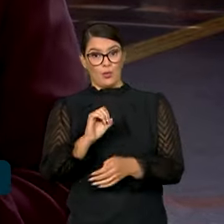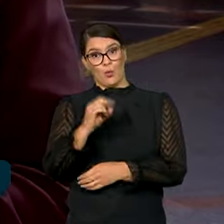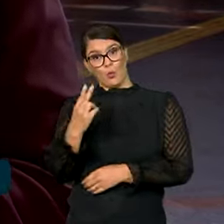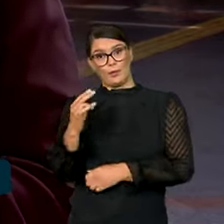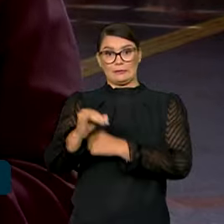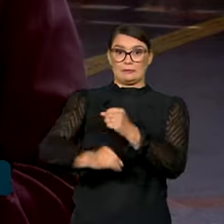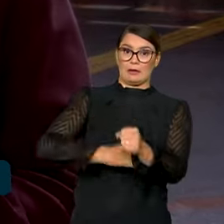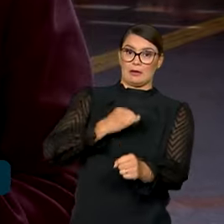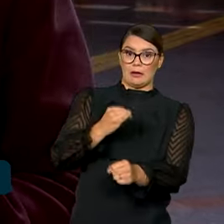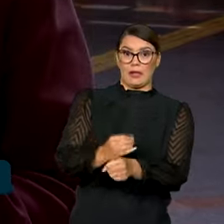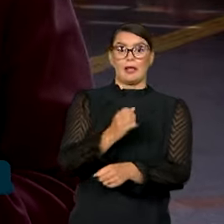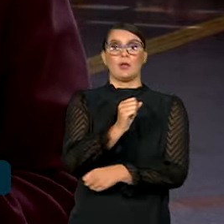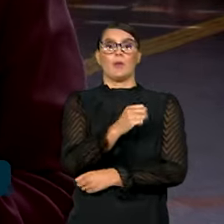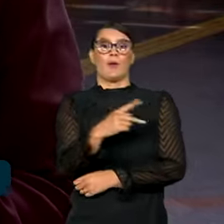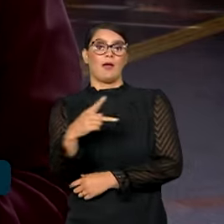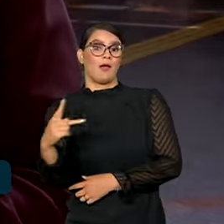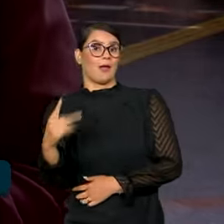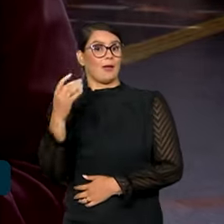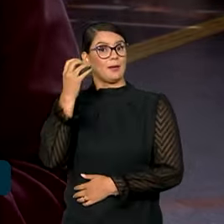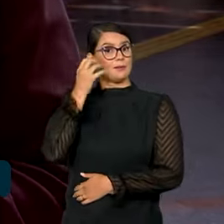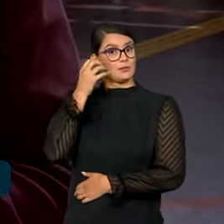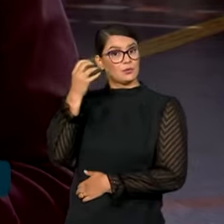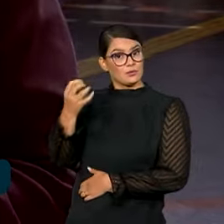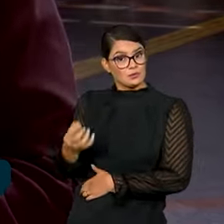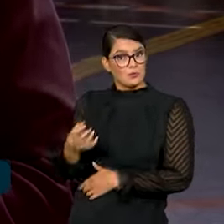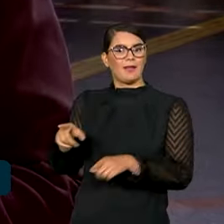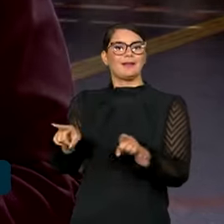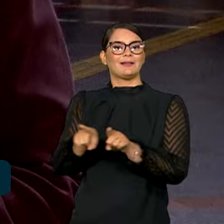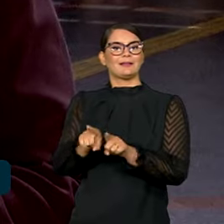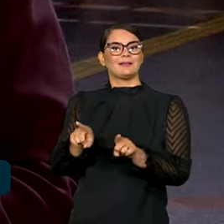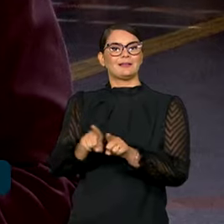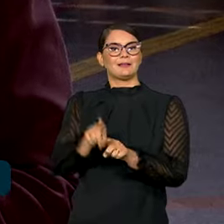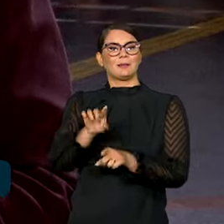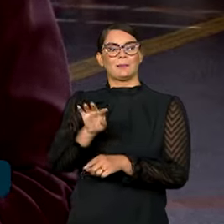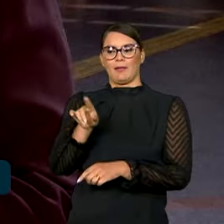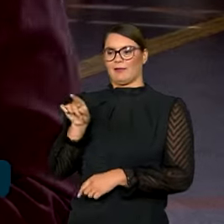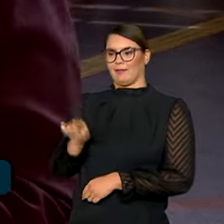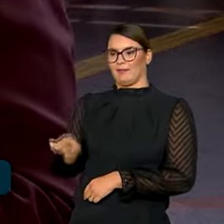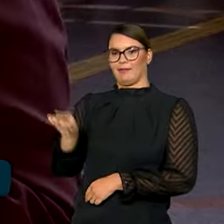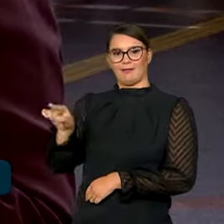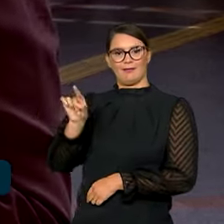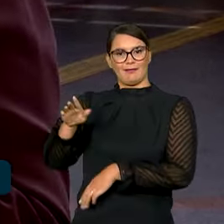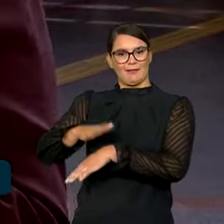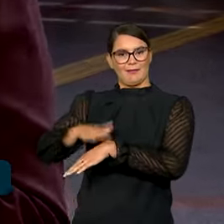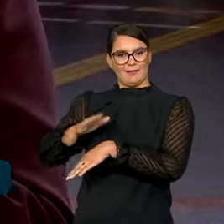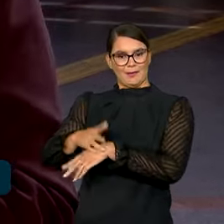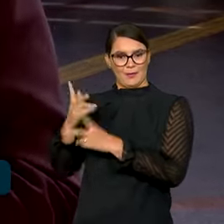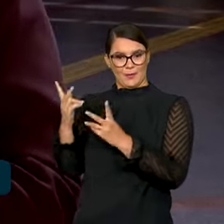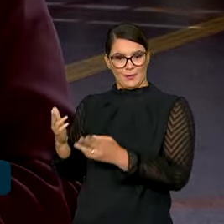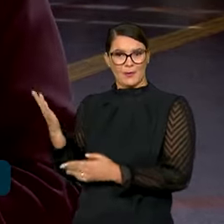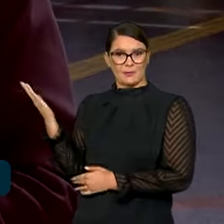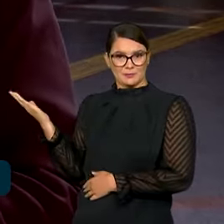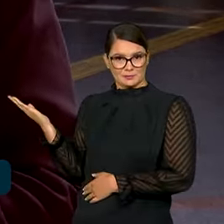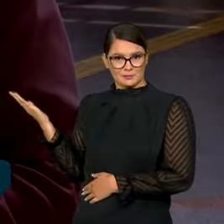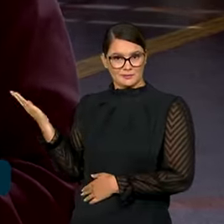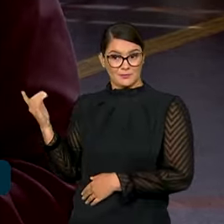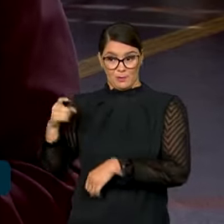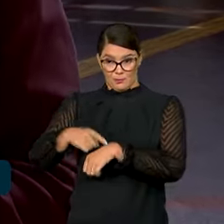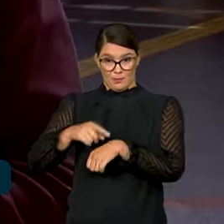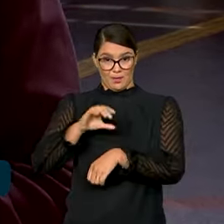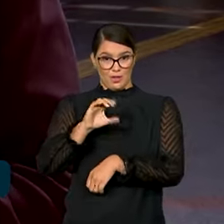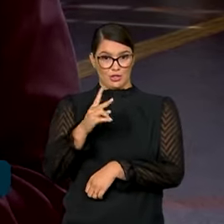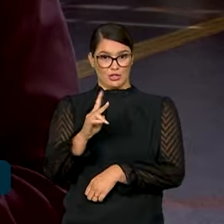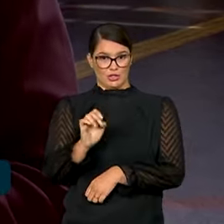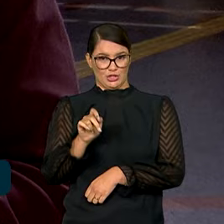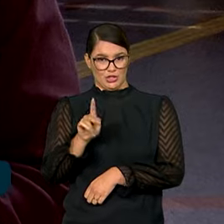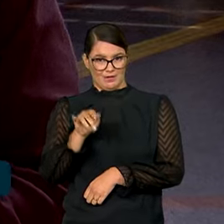internet, ou no aplicativo do celular, ou ainda nos totens de autoatendimento, como esses. Ao fazer o check-in, você